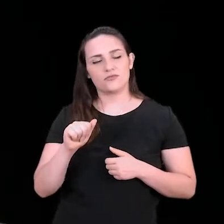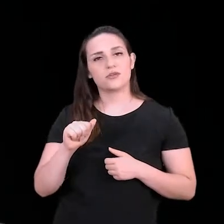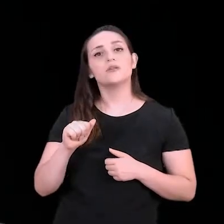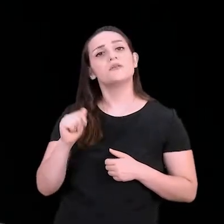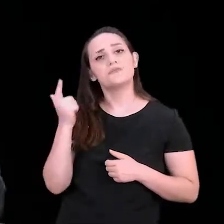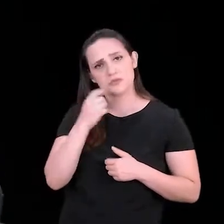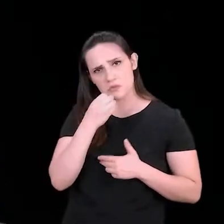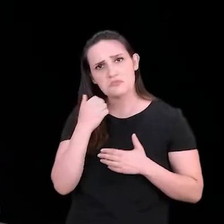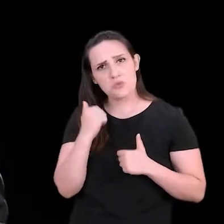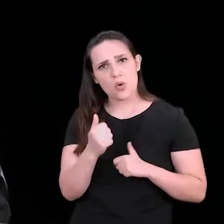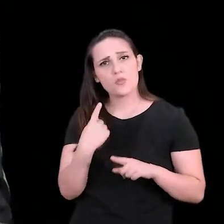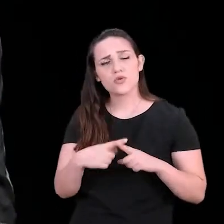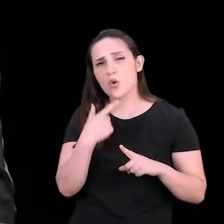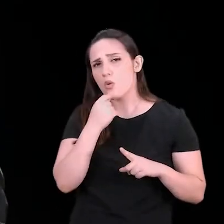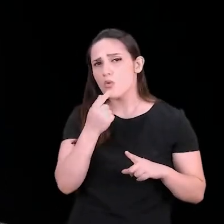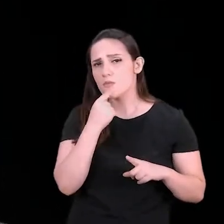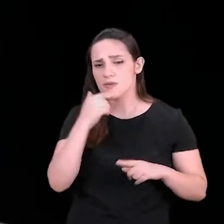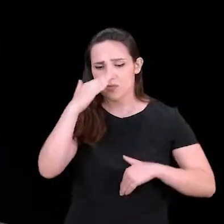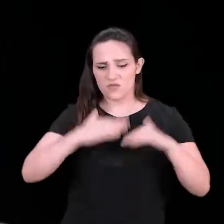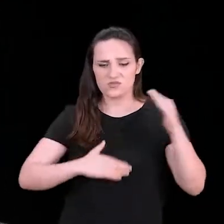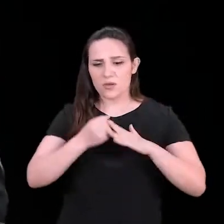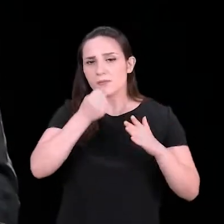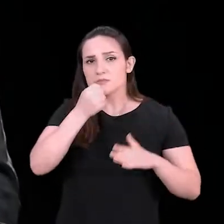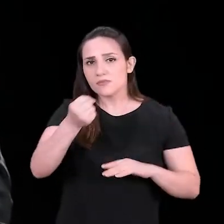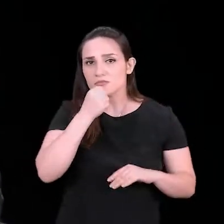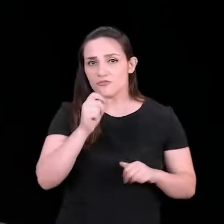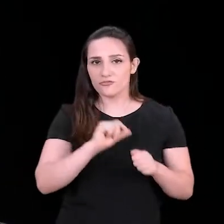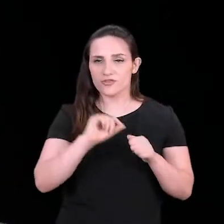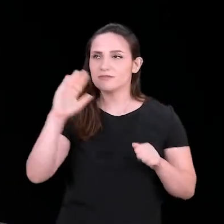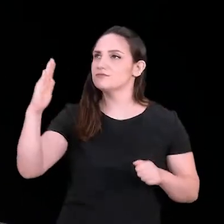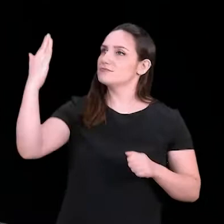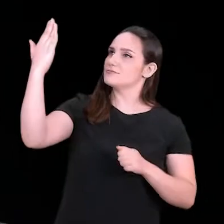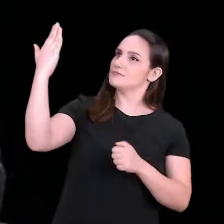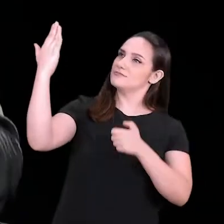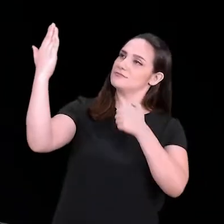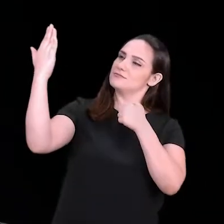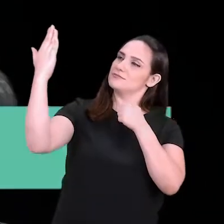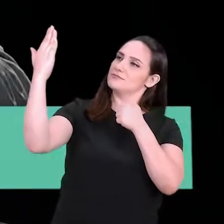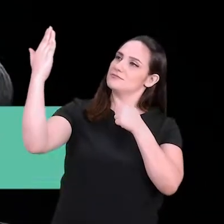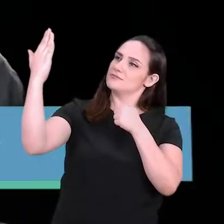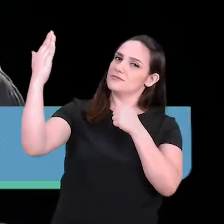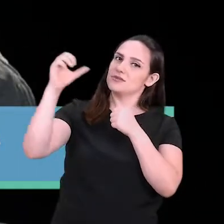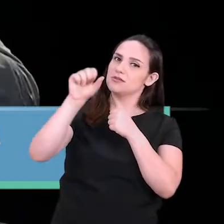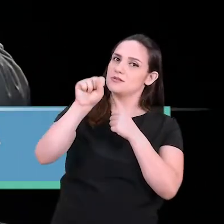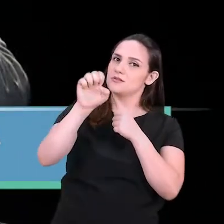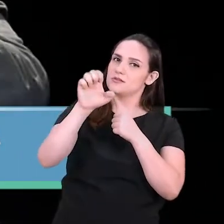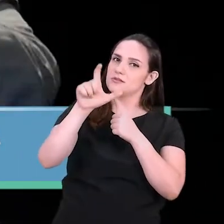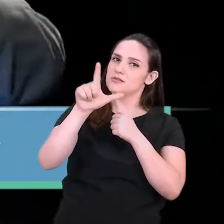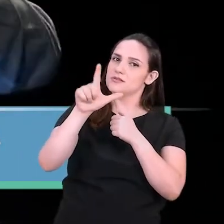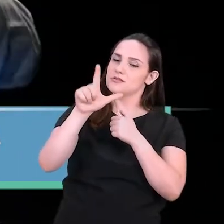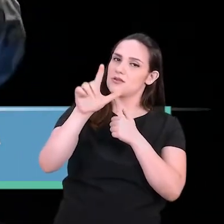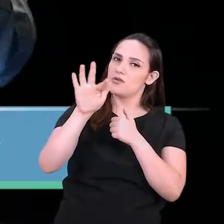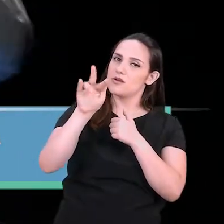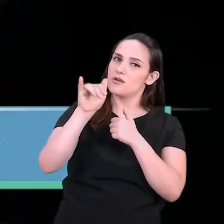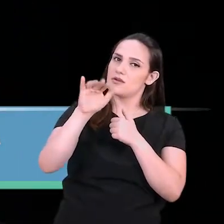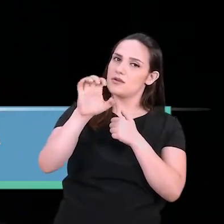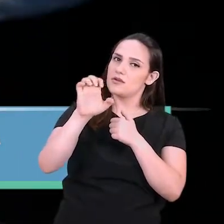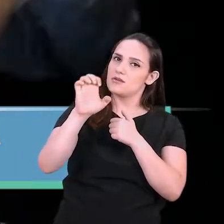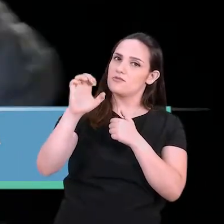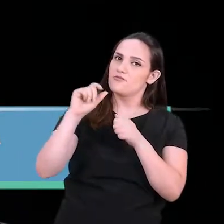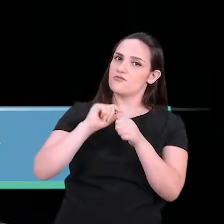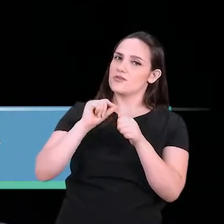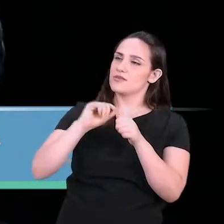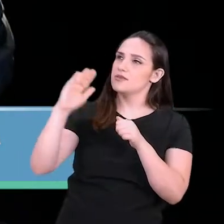da selfie, né? O repórter utilizando o celular para filmar a si mesmo,